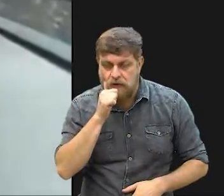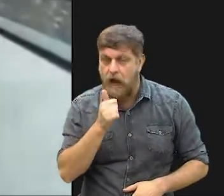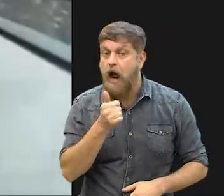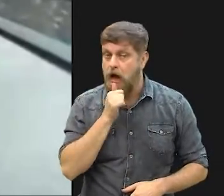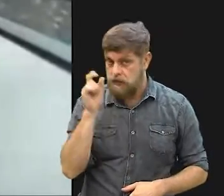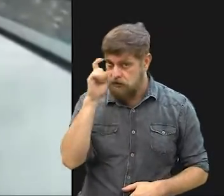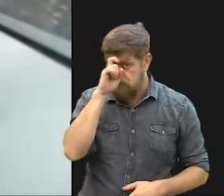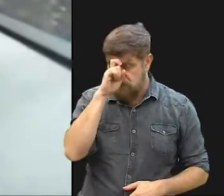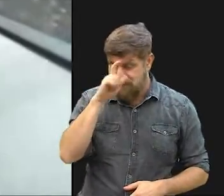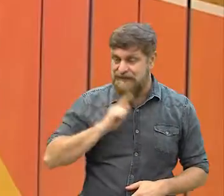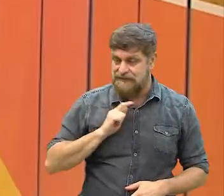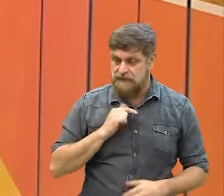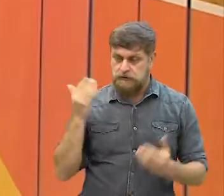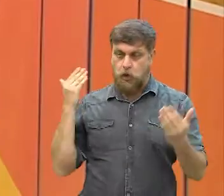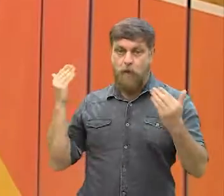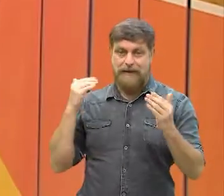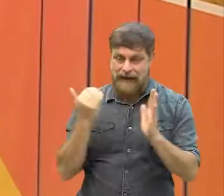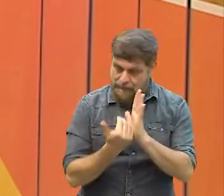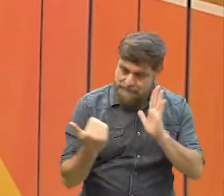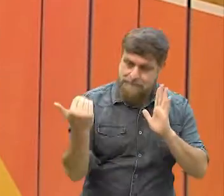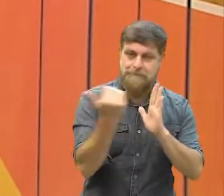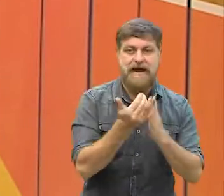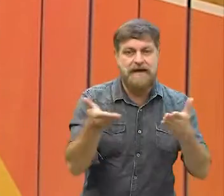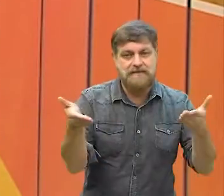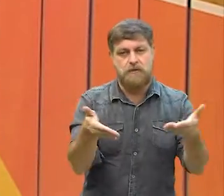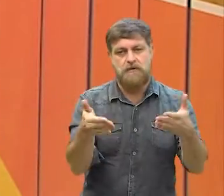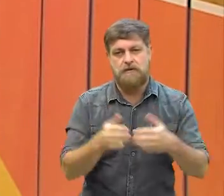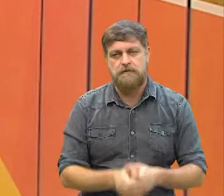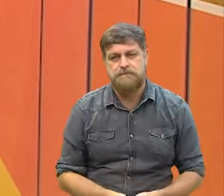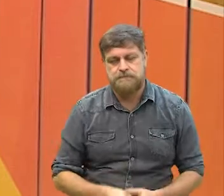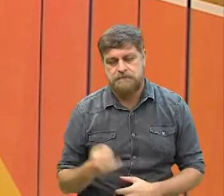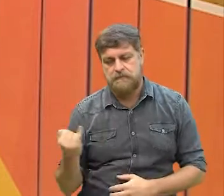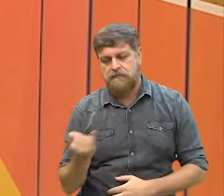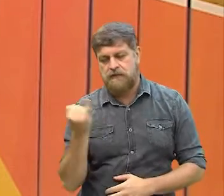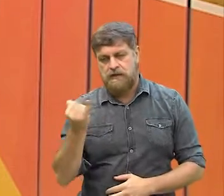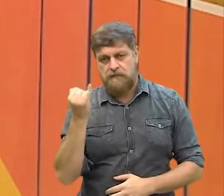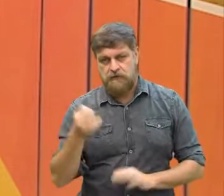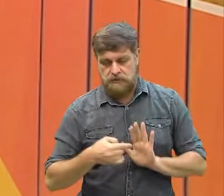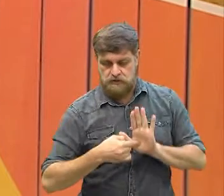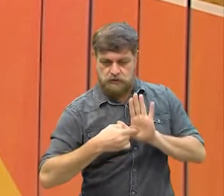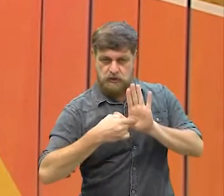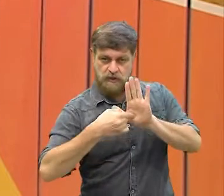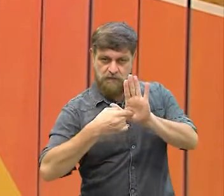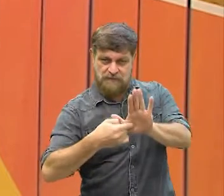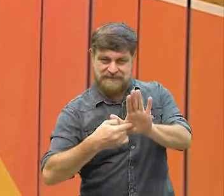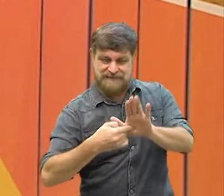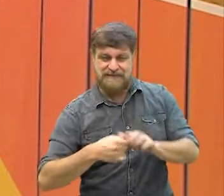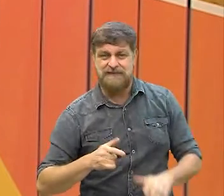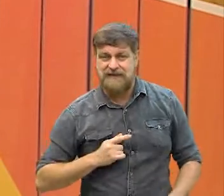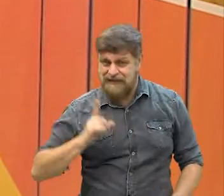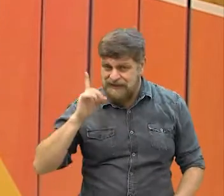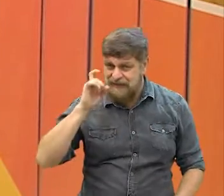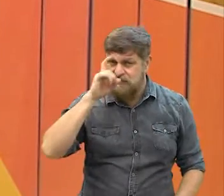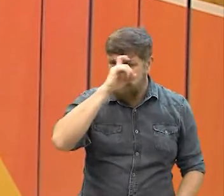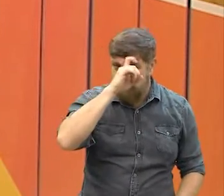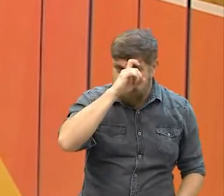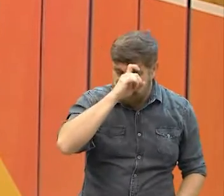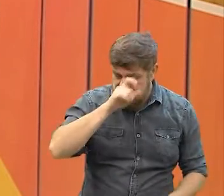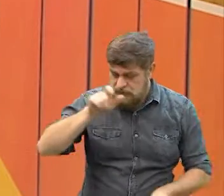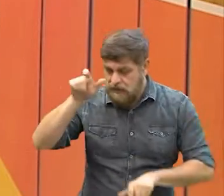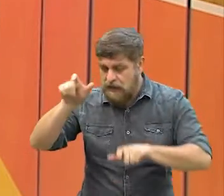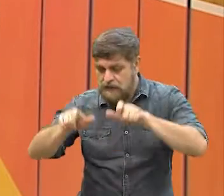está começando a ter mais. Isso é importante que você disse para mostrar a dificuldade